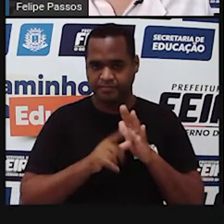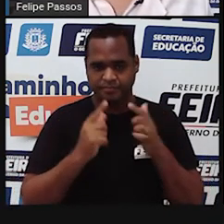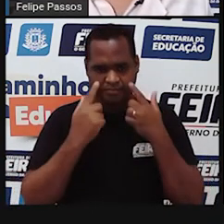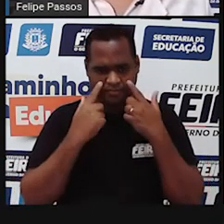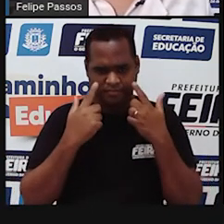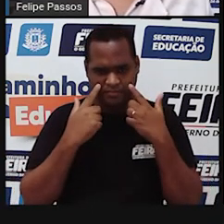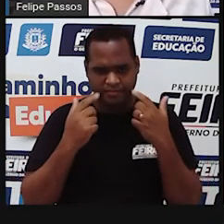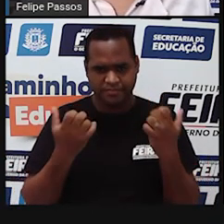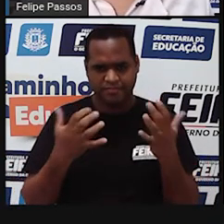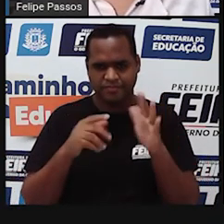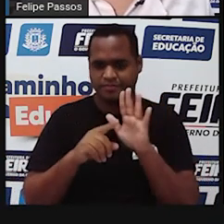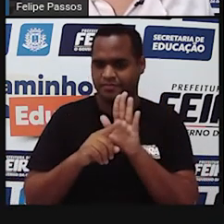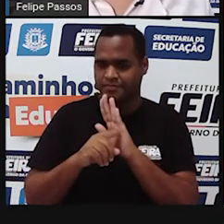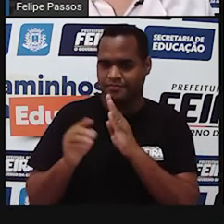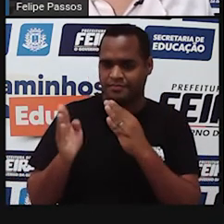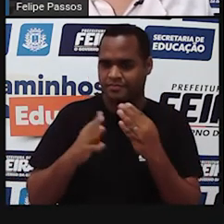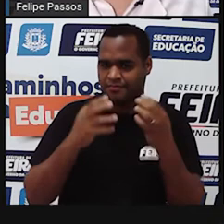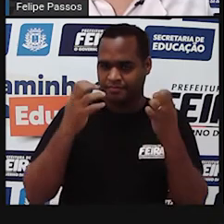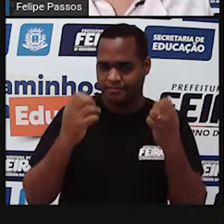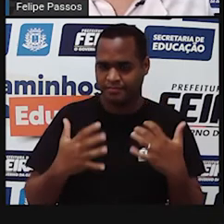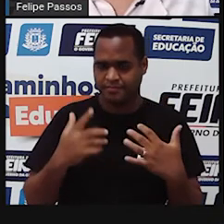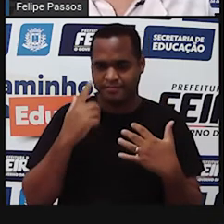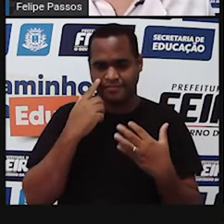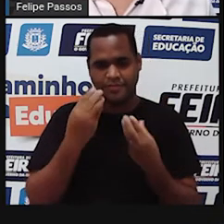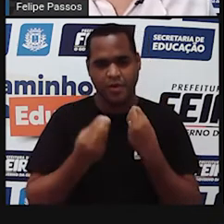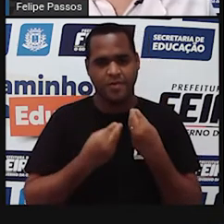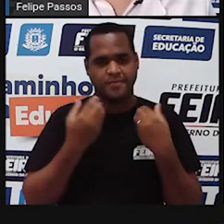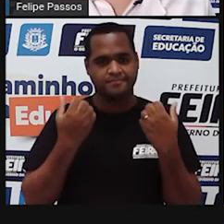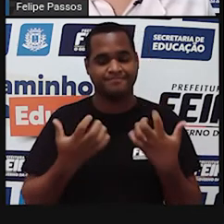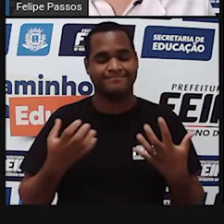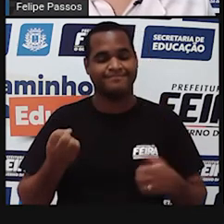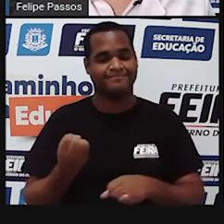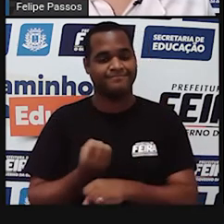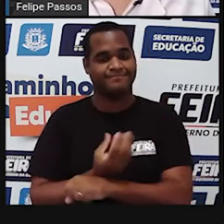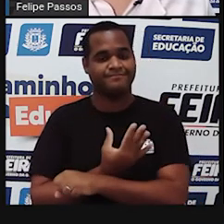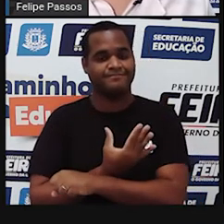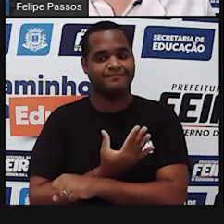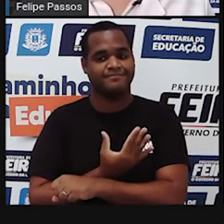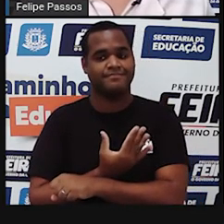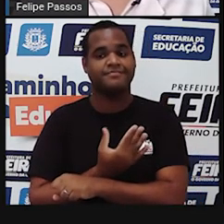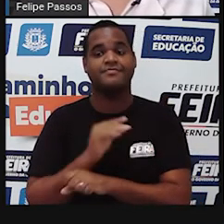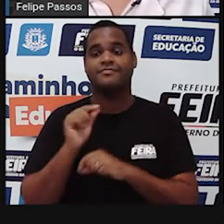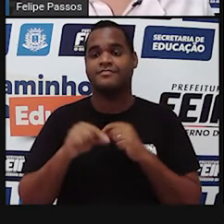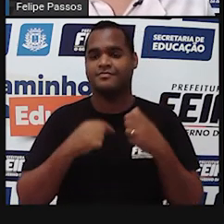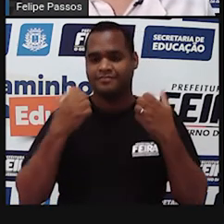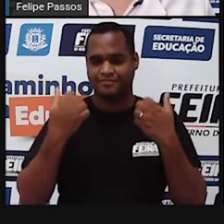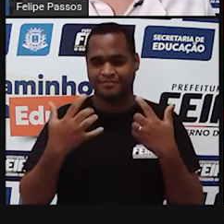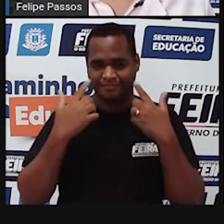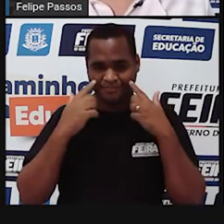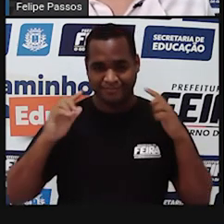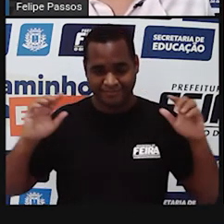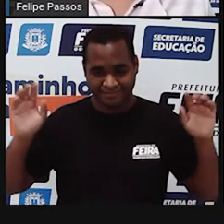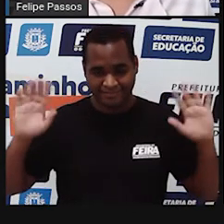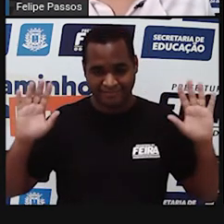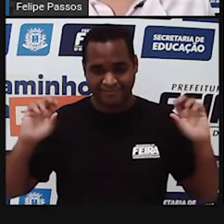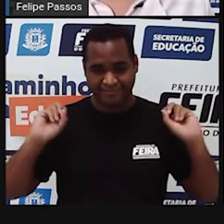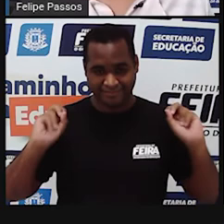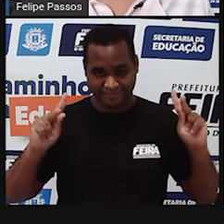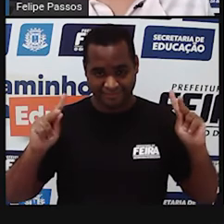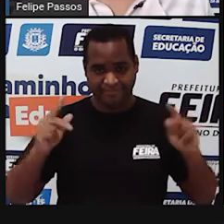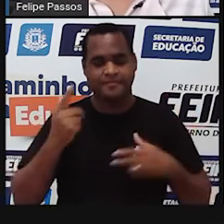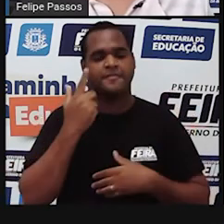a um curta-metragem. Esse curta-metragem é bem emocionante. E aí, no final, eu me despeço de vocês, tá bom? Vamos lá.